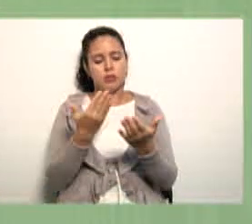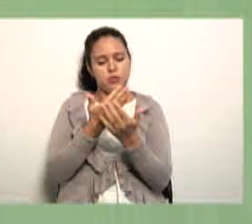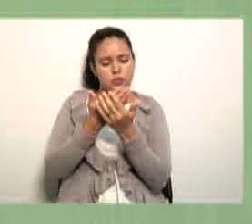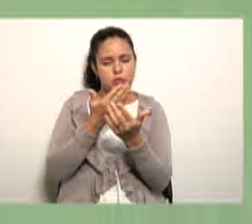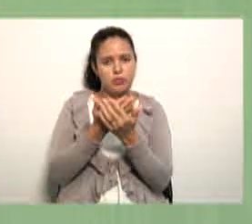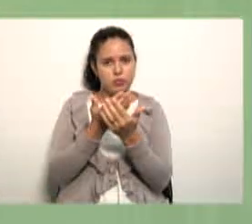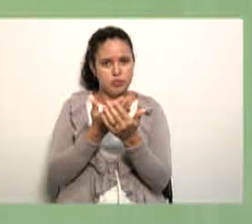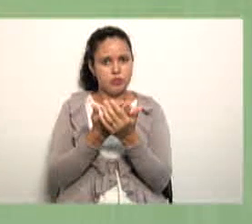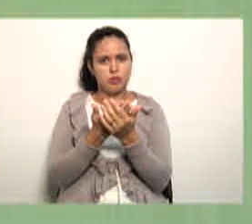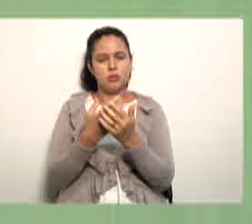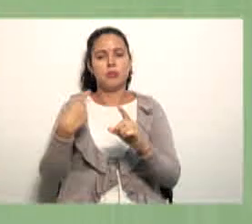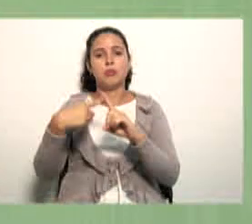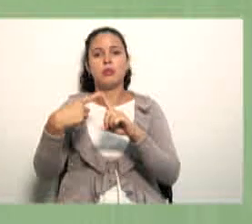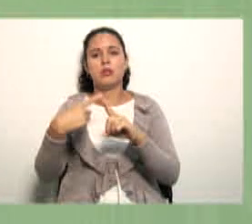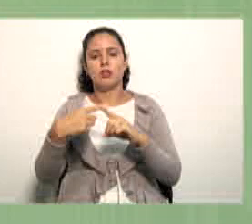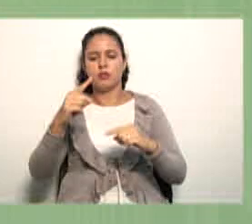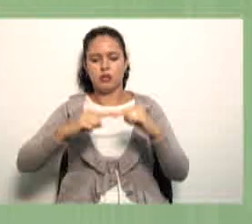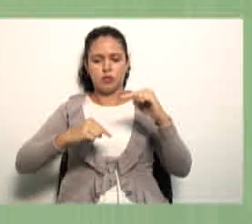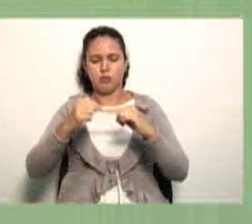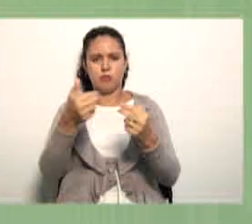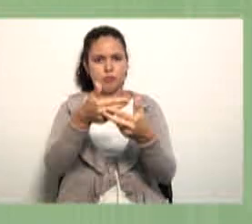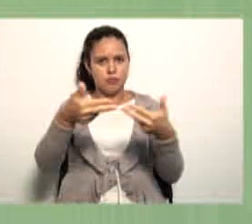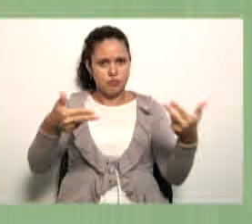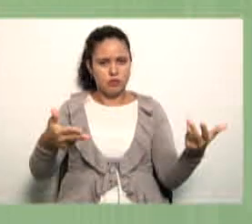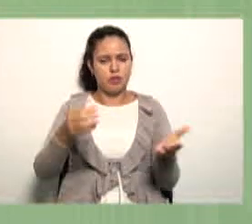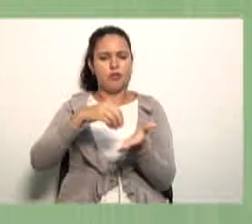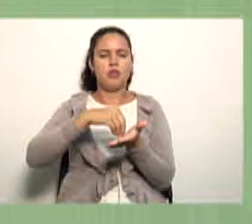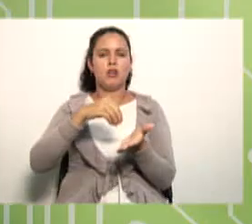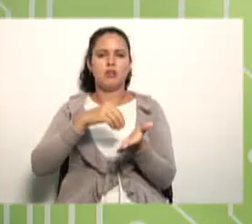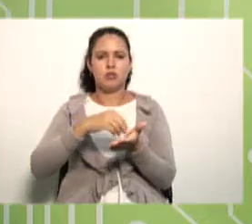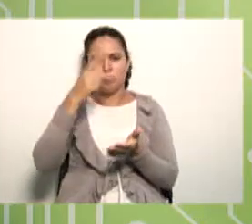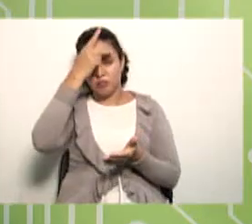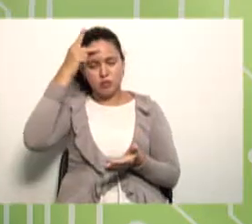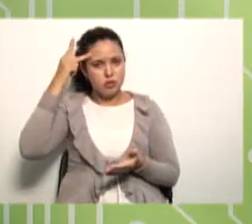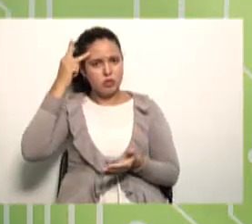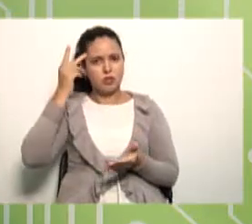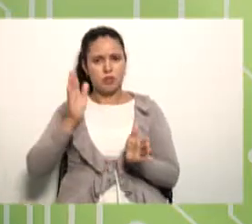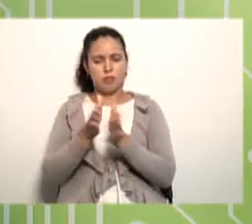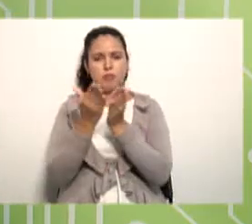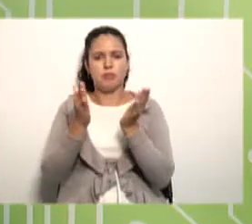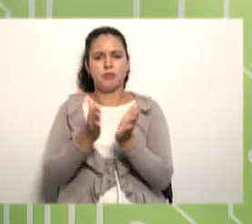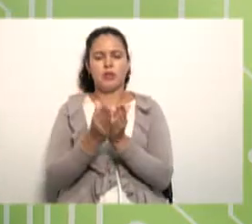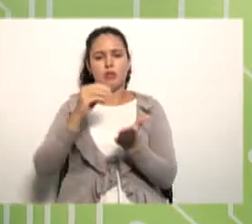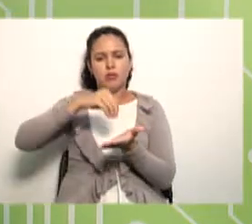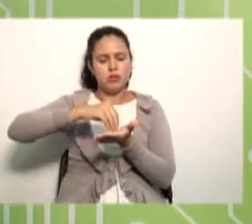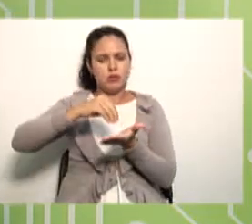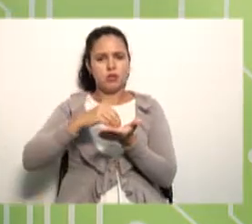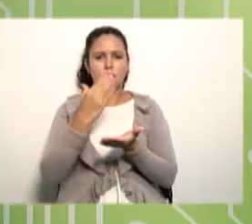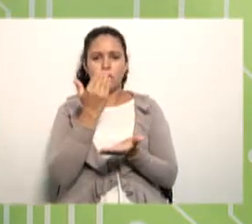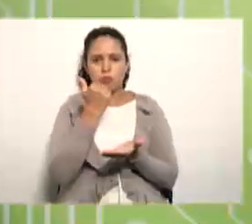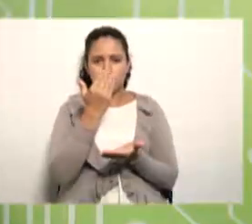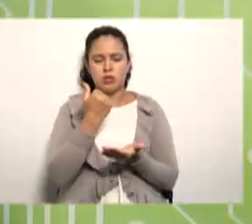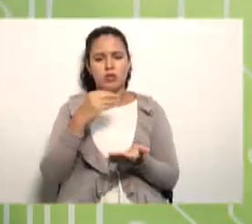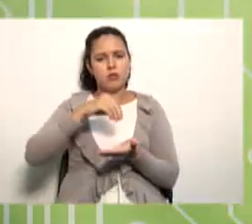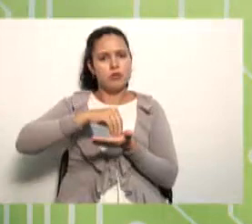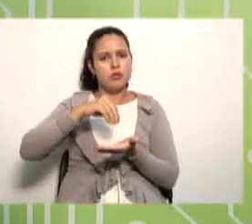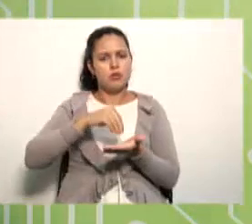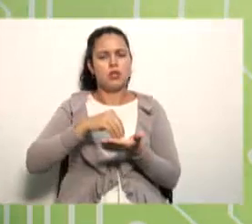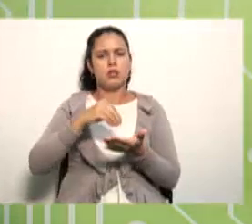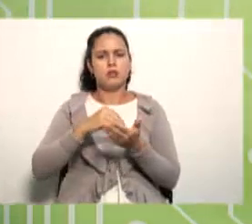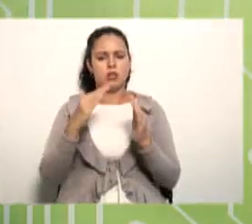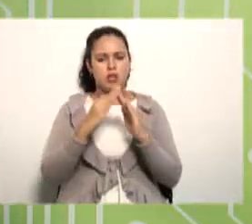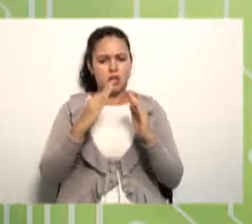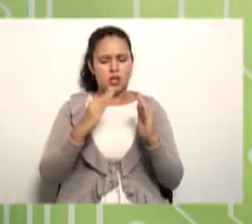porque os recursos produtivos são escassos, porque as pessoas são pobres, porque faltam alimentos, faltam bens essenciais,